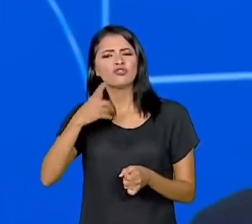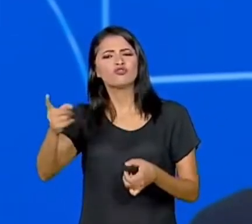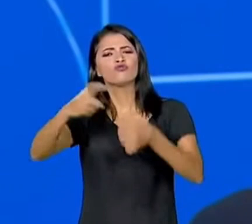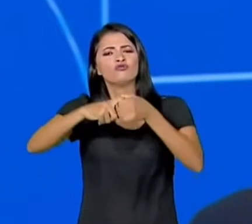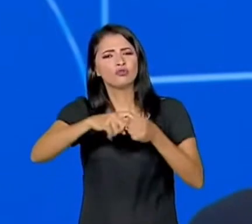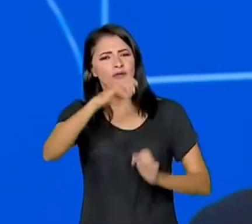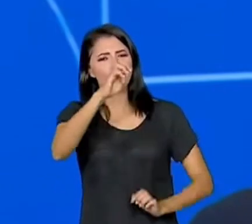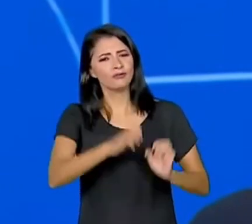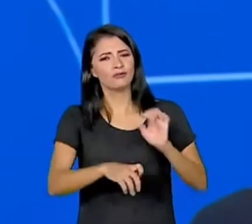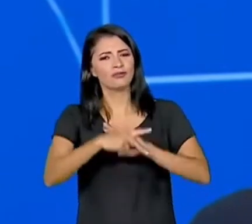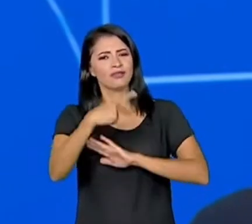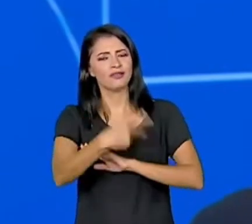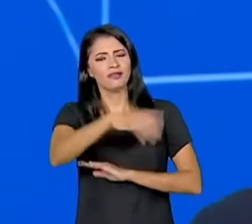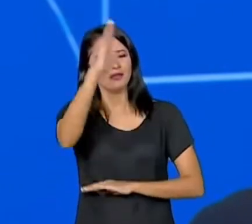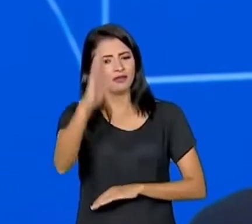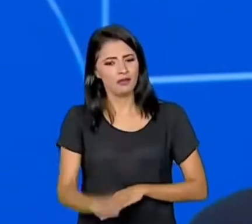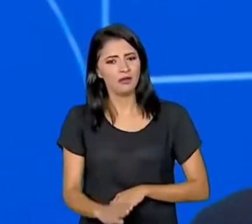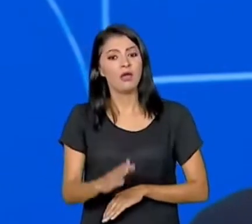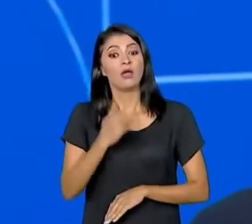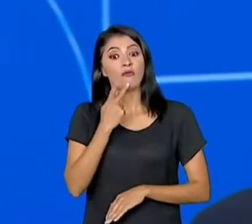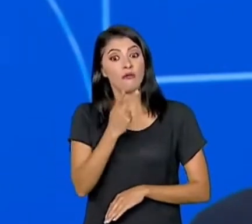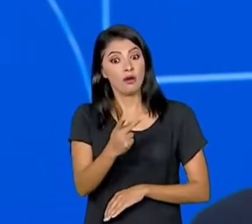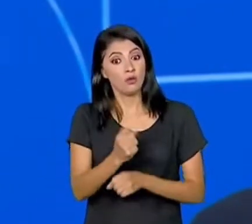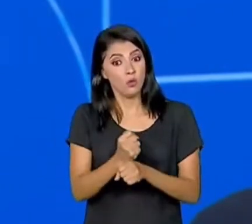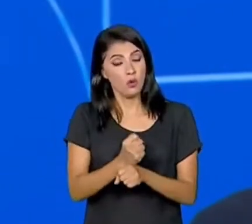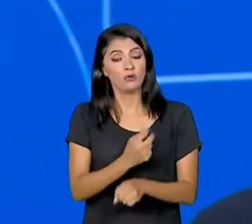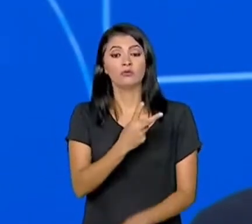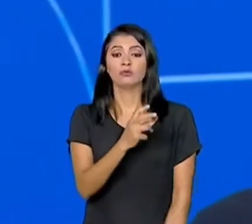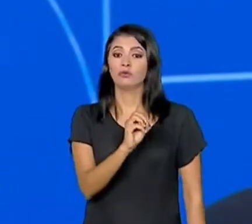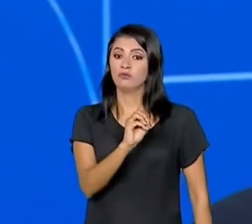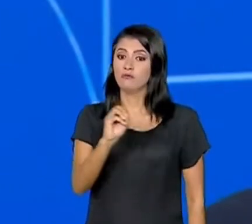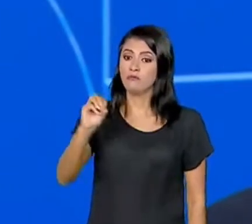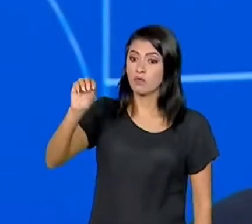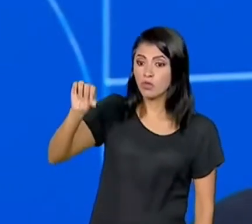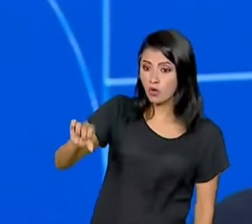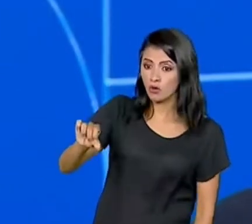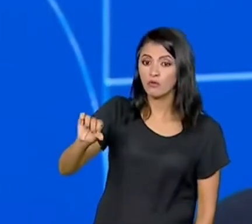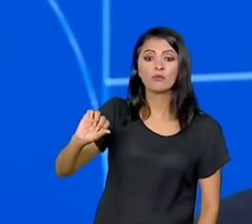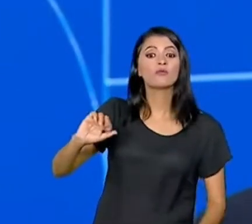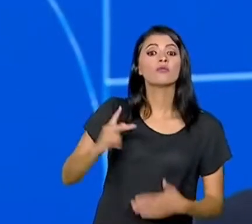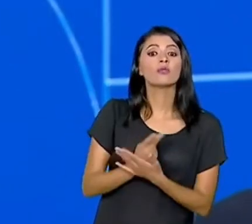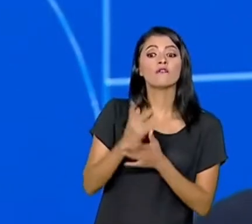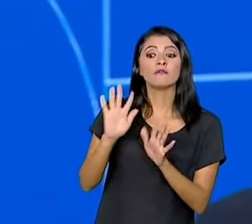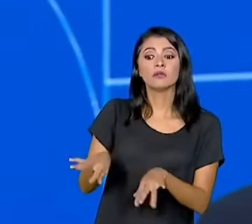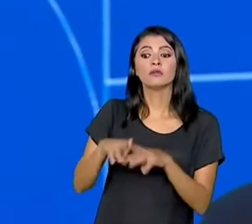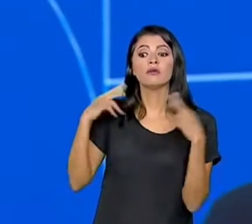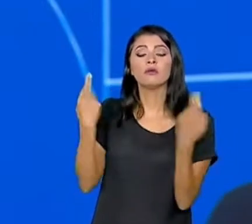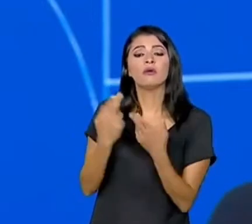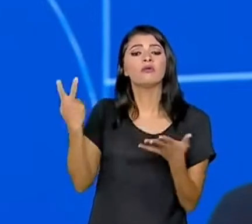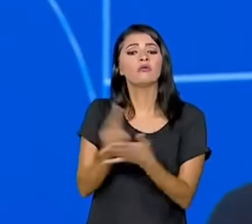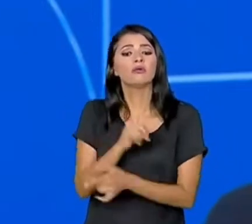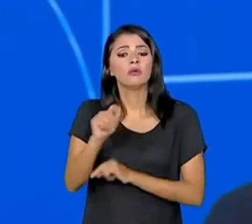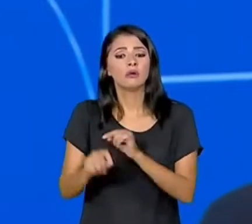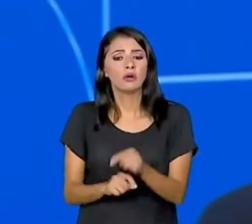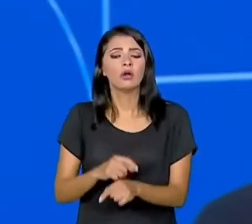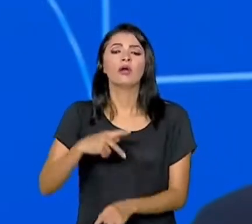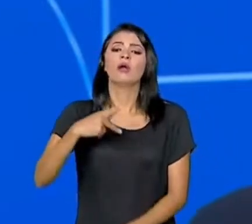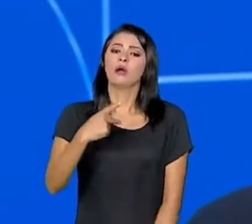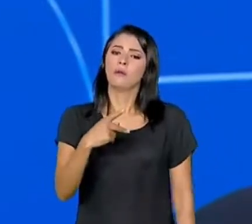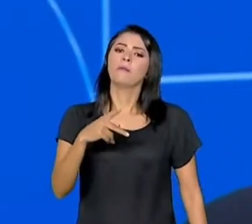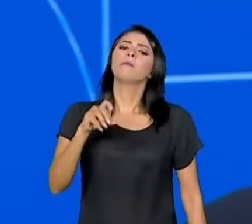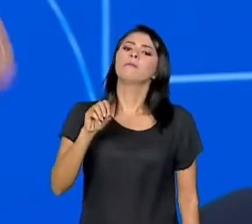a indústria. Eu estou falando de 2009. O que aconteceu quando terminou a reunião? O